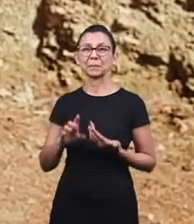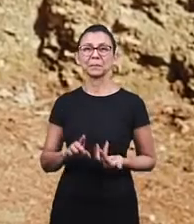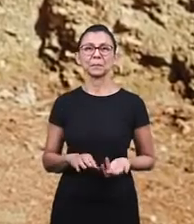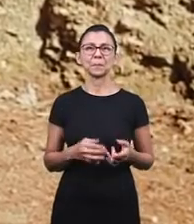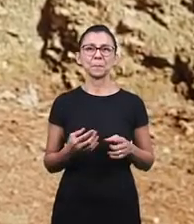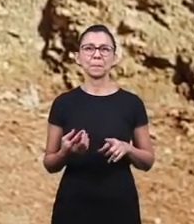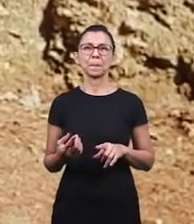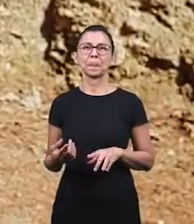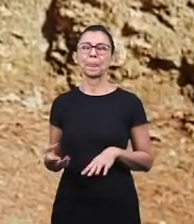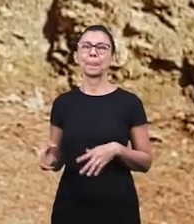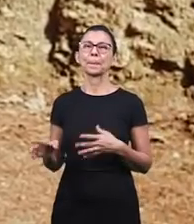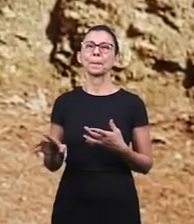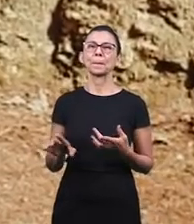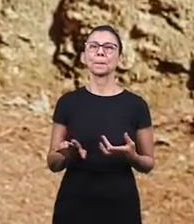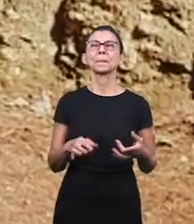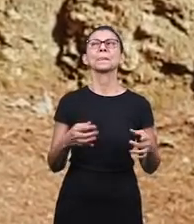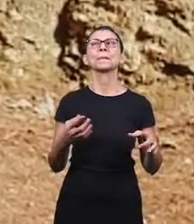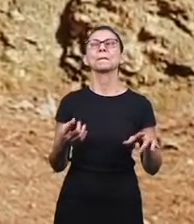Morreu pra